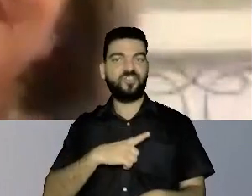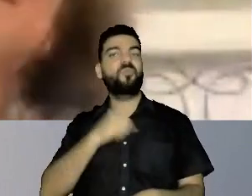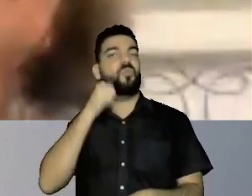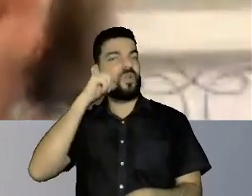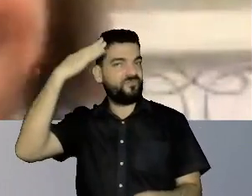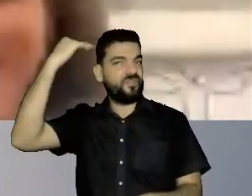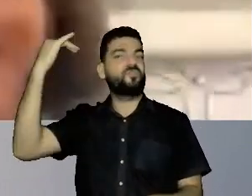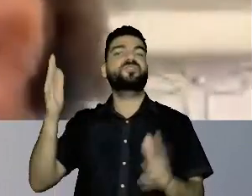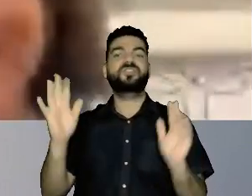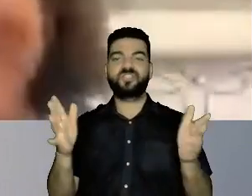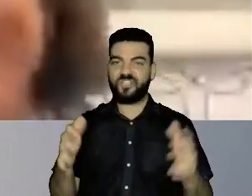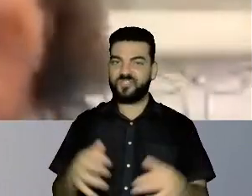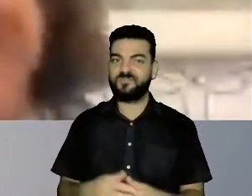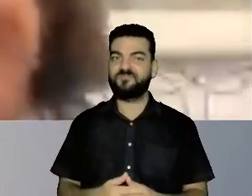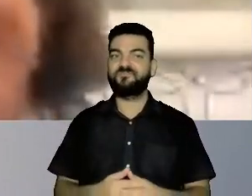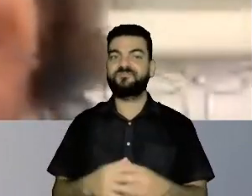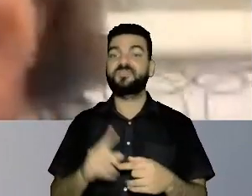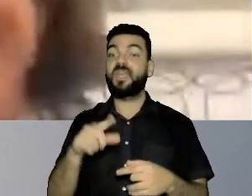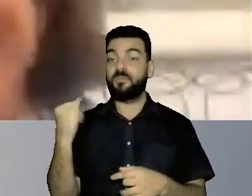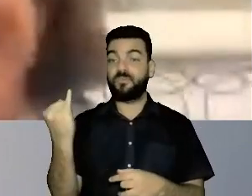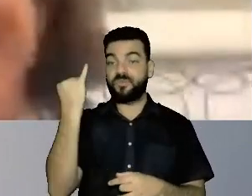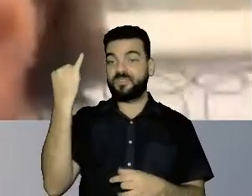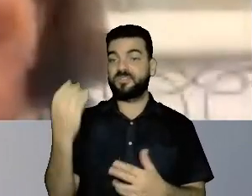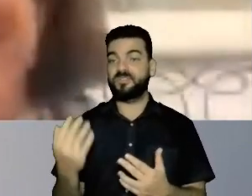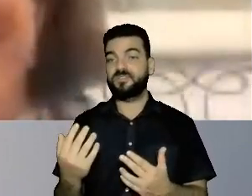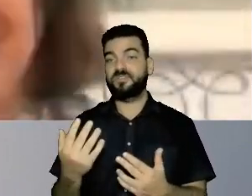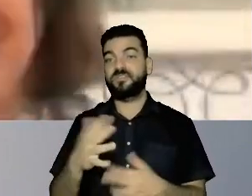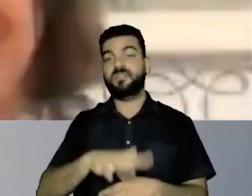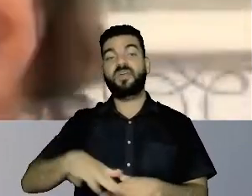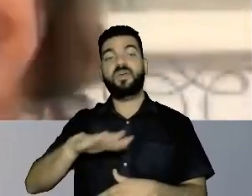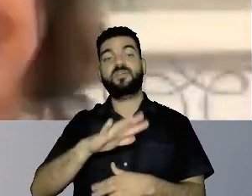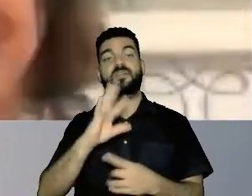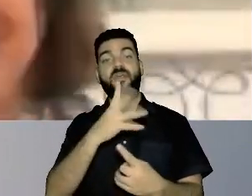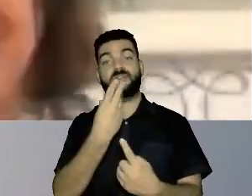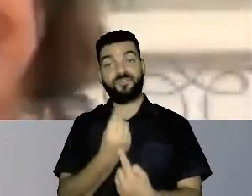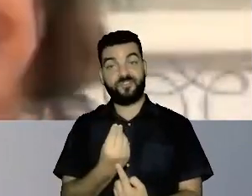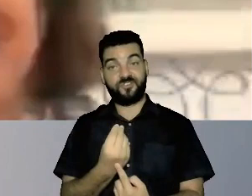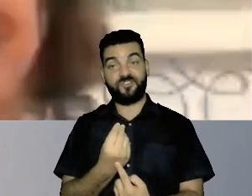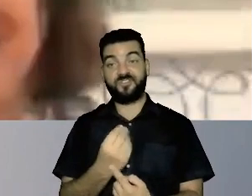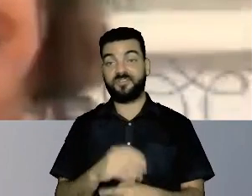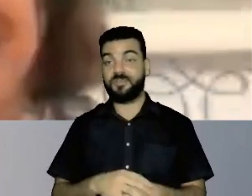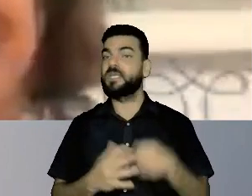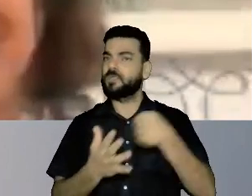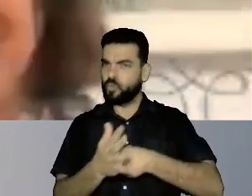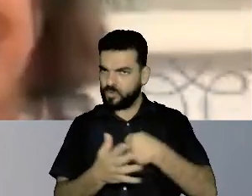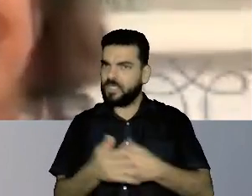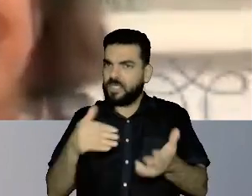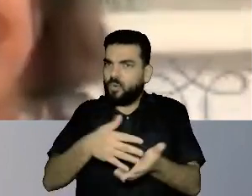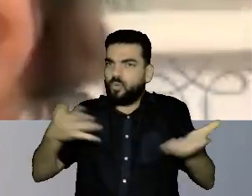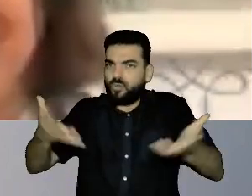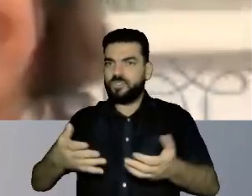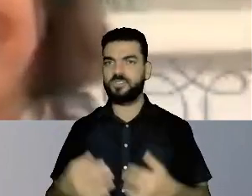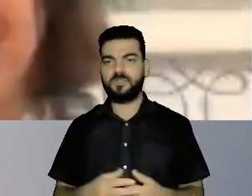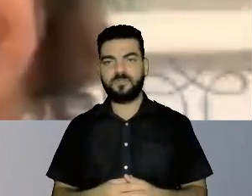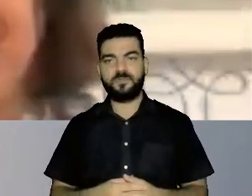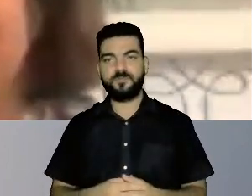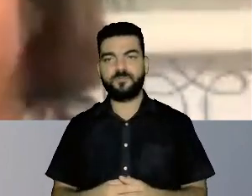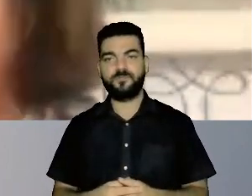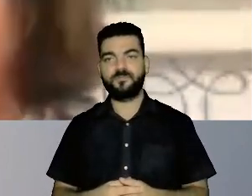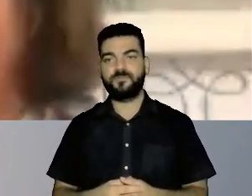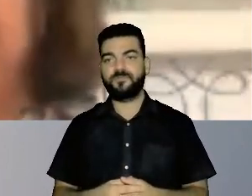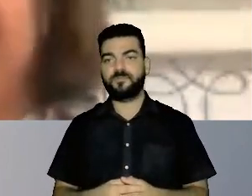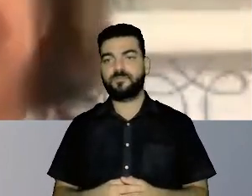Amaral, mas a gente já tinha algumas mulheres com muita importância no